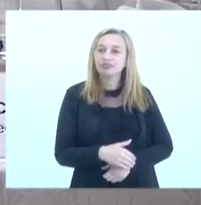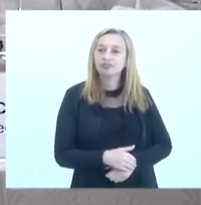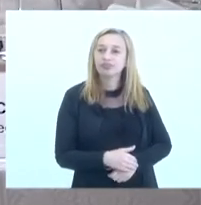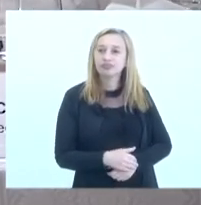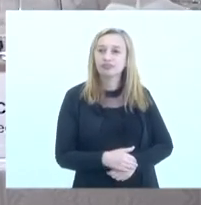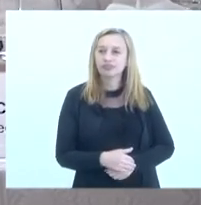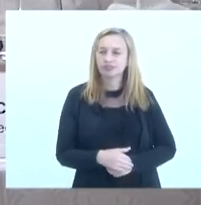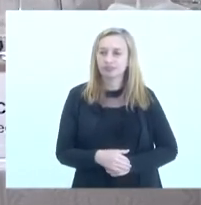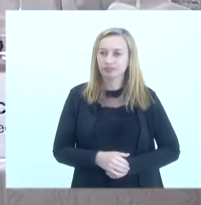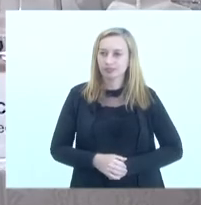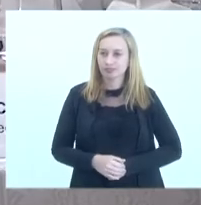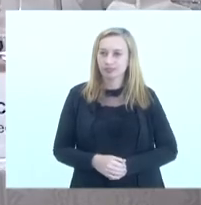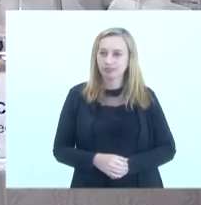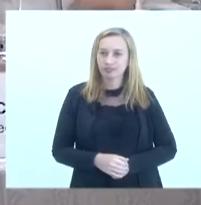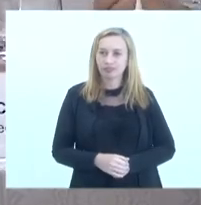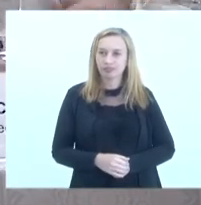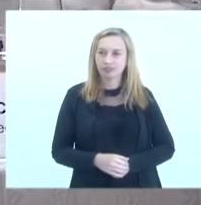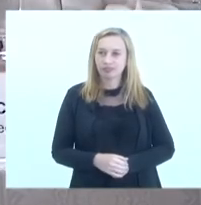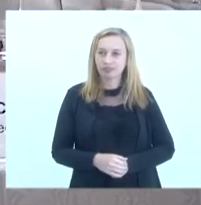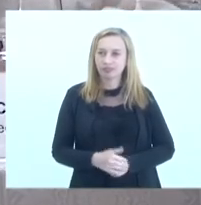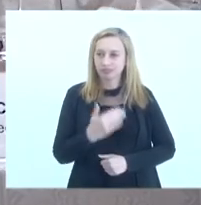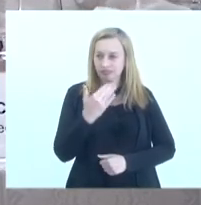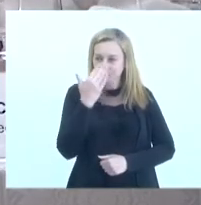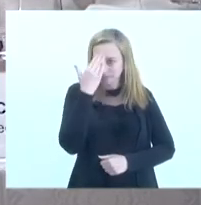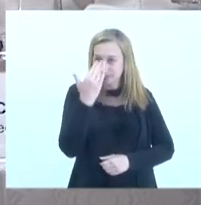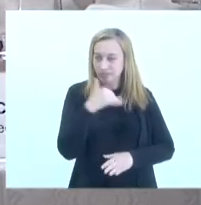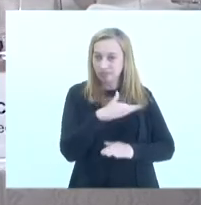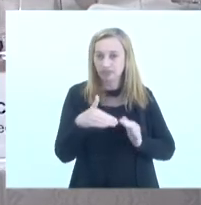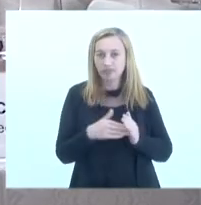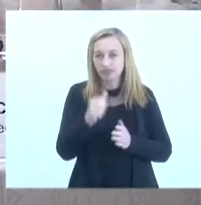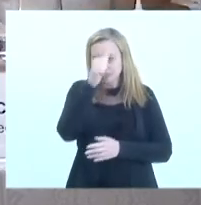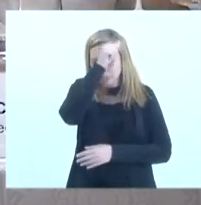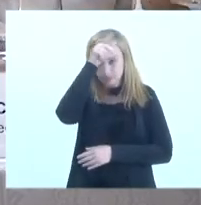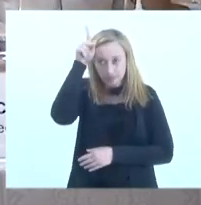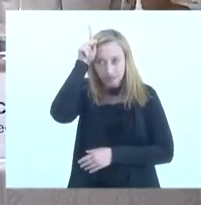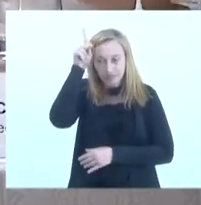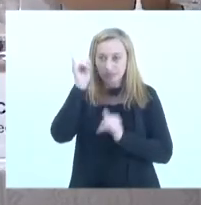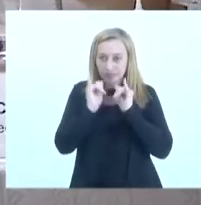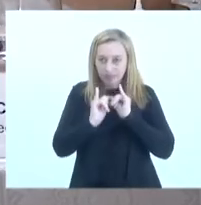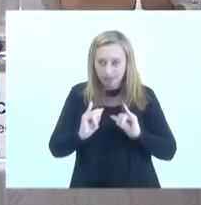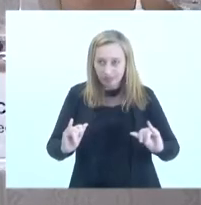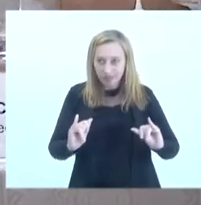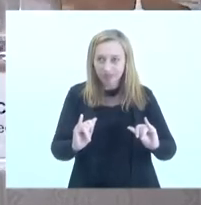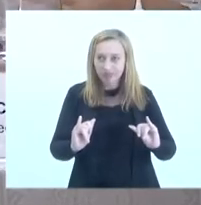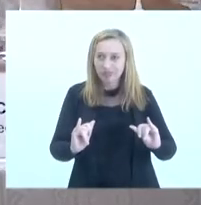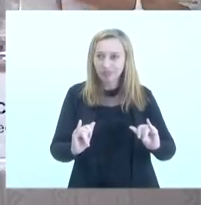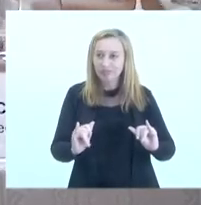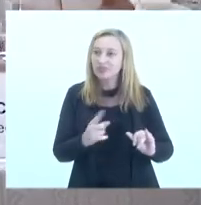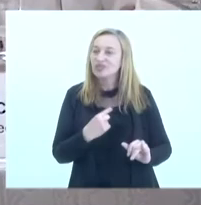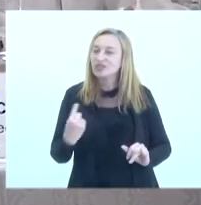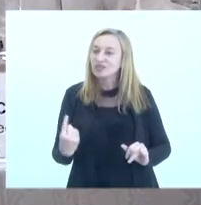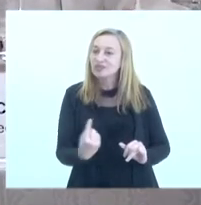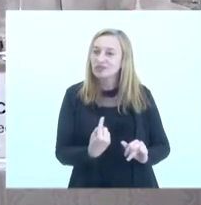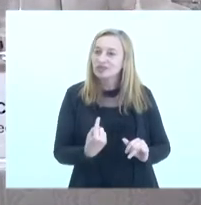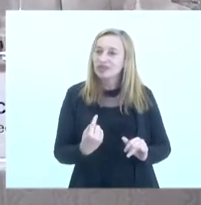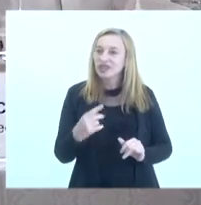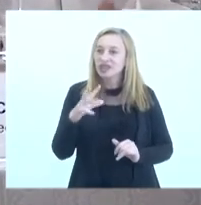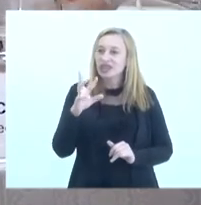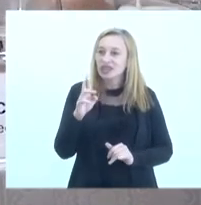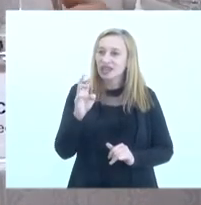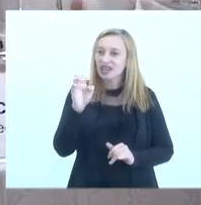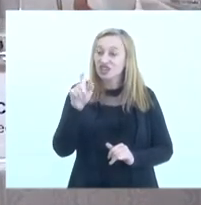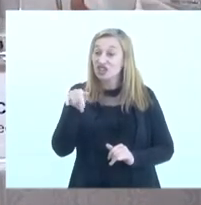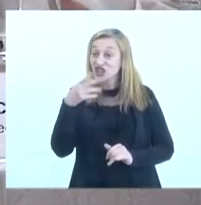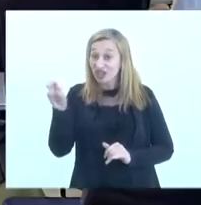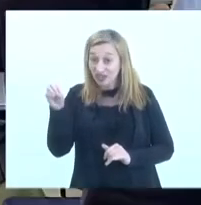cumprimentar todos os prefeitos, anunciar que a nossa região